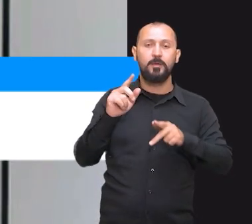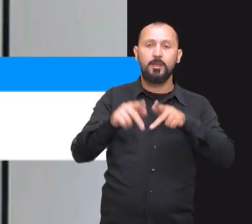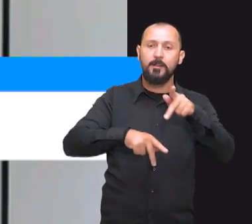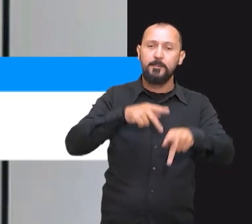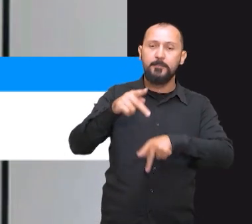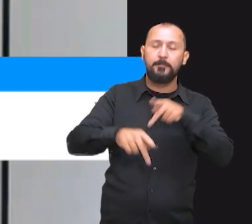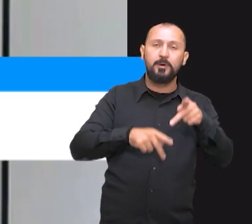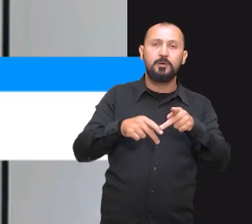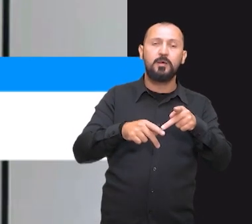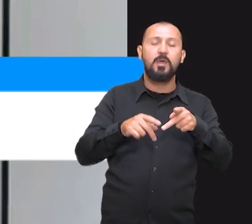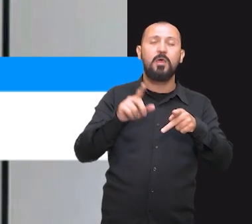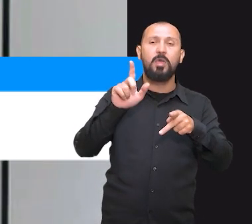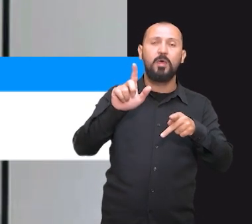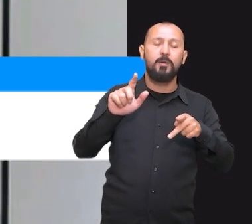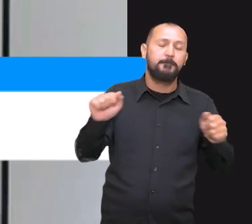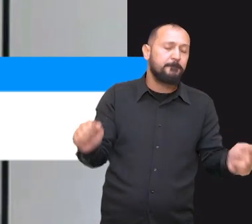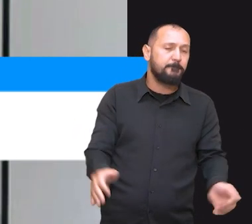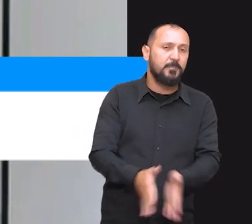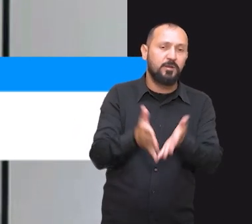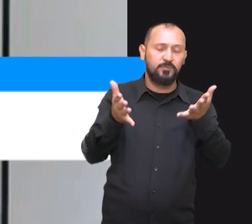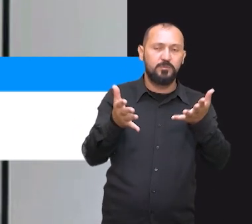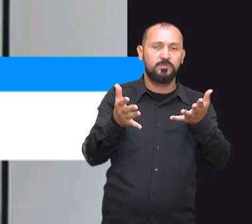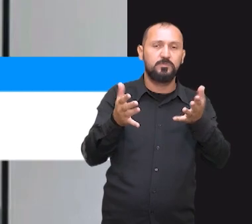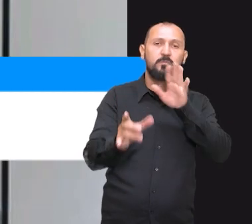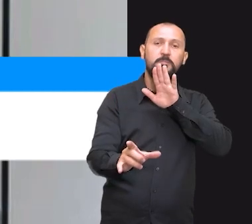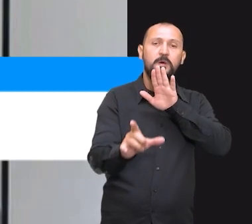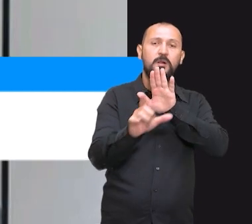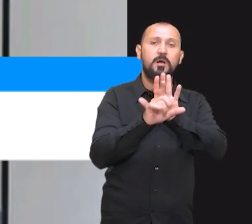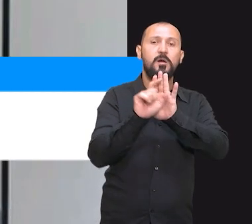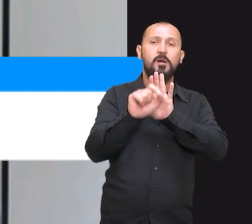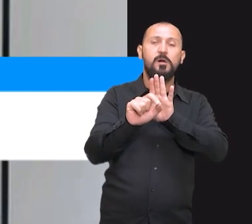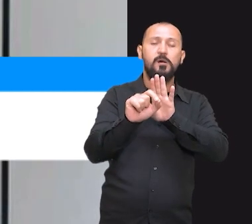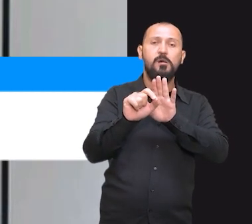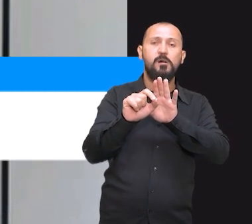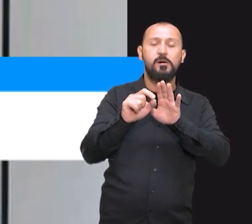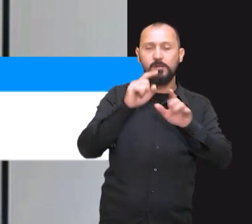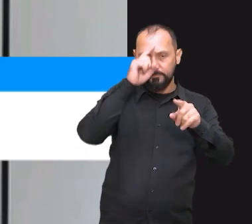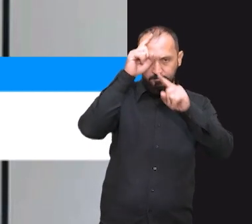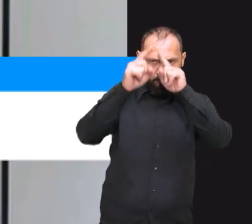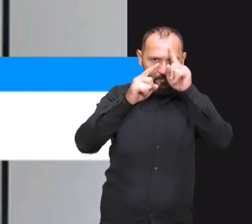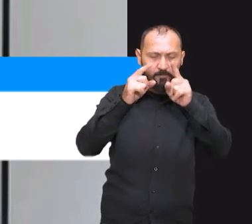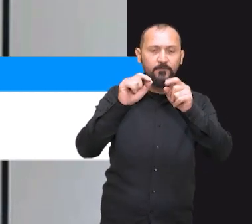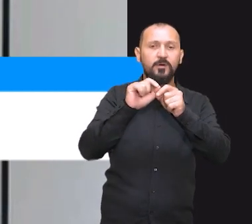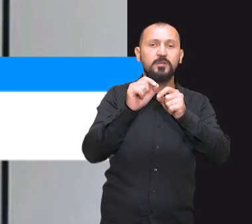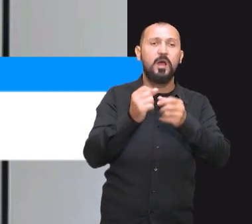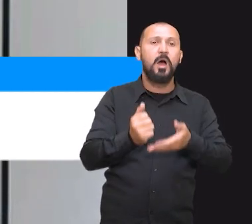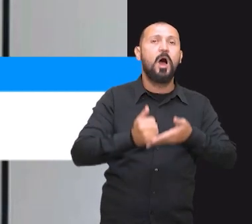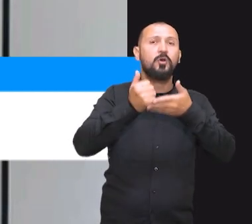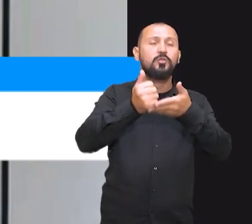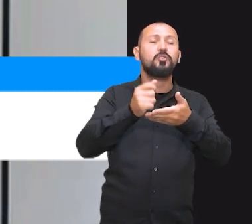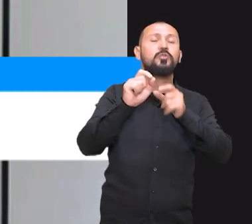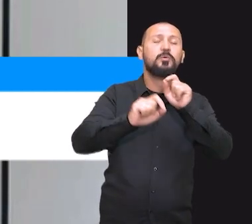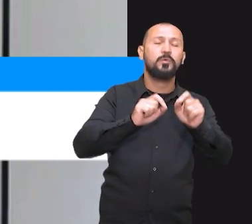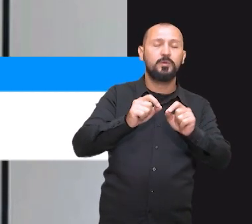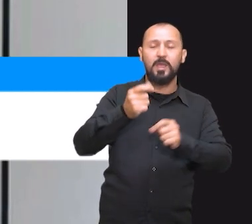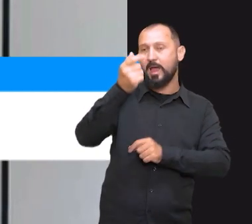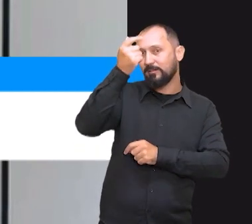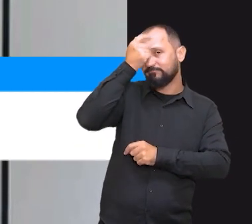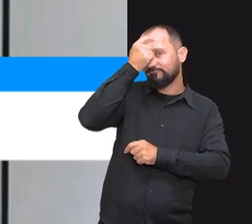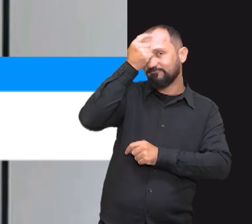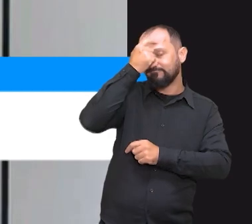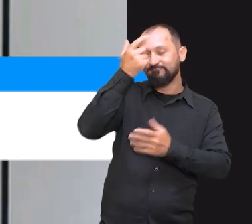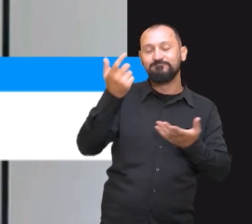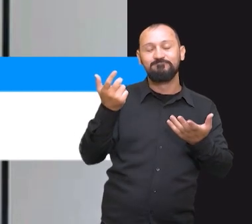é uma coisa maravilhosa. Além de ser recreativo, além de fazer muito bem para a cabeça,